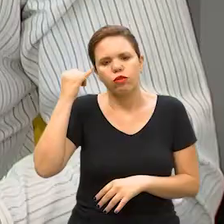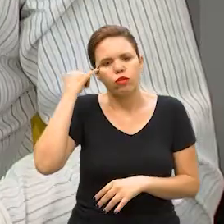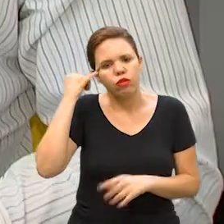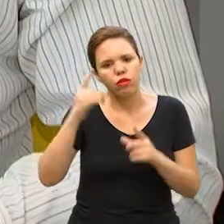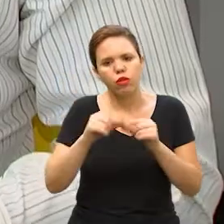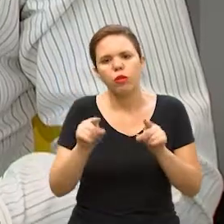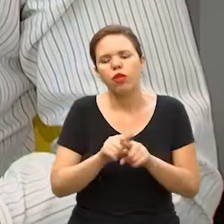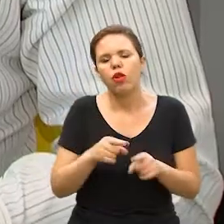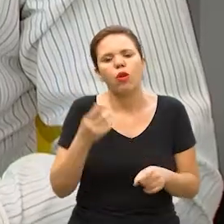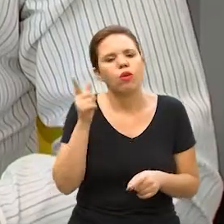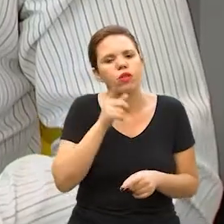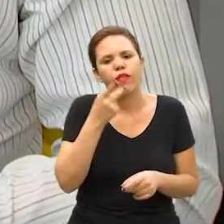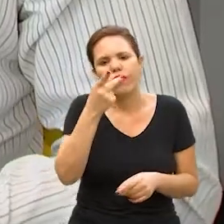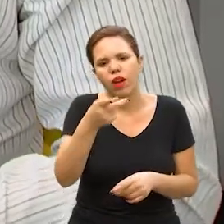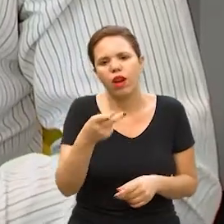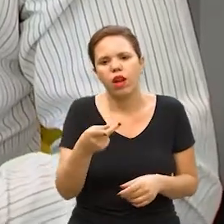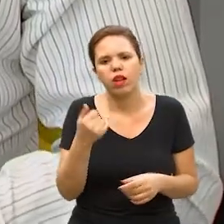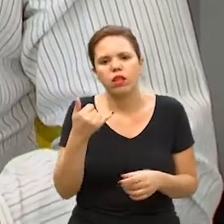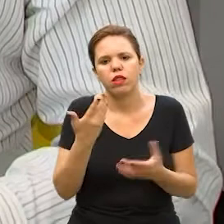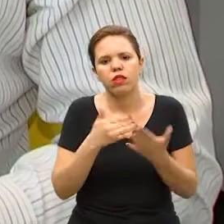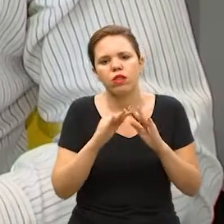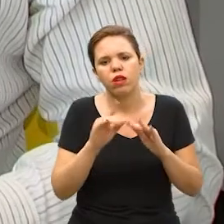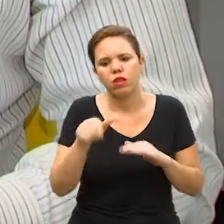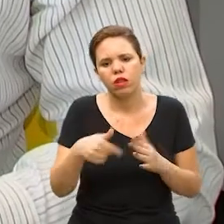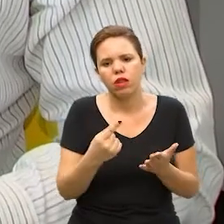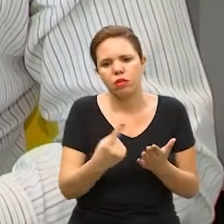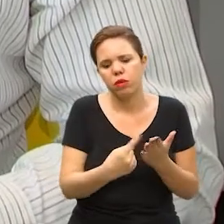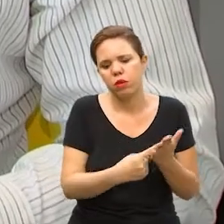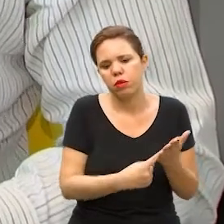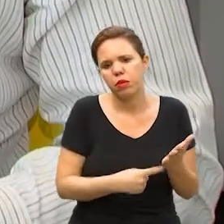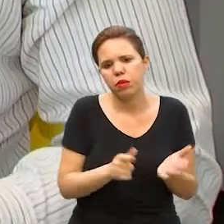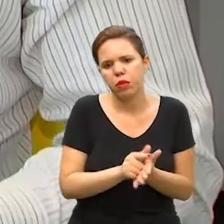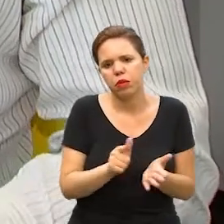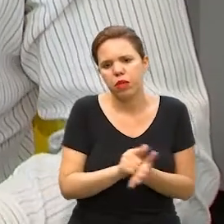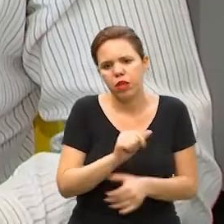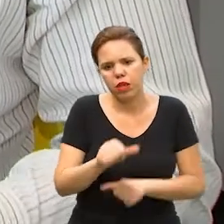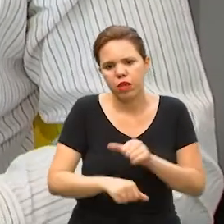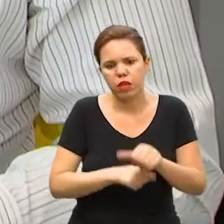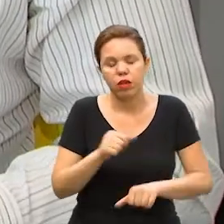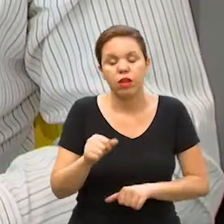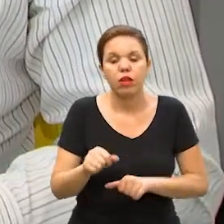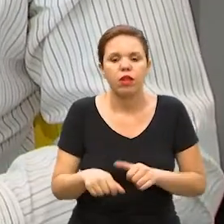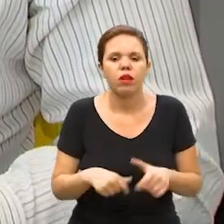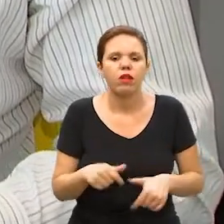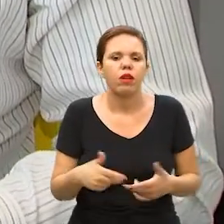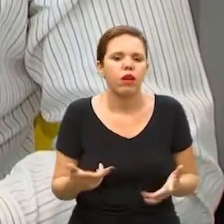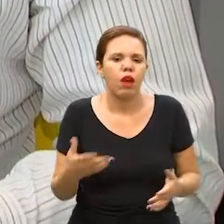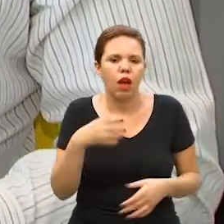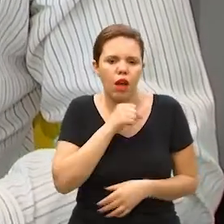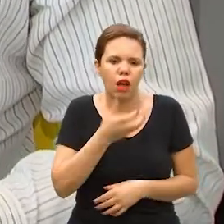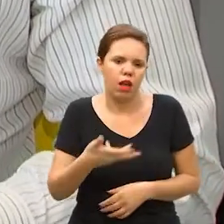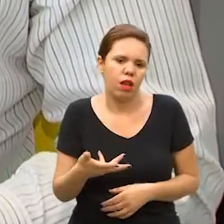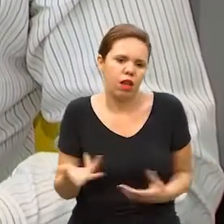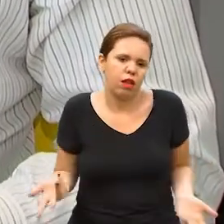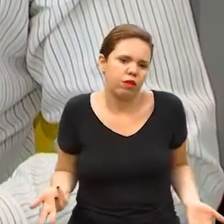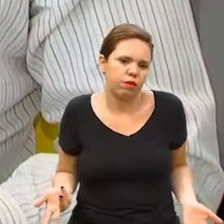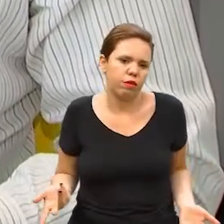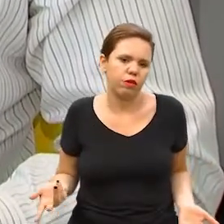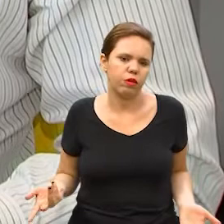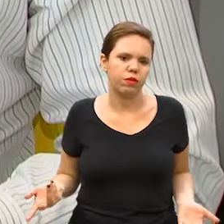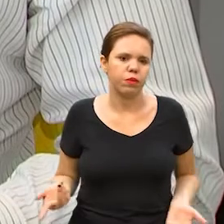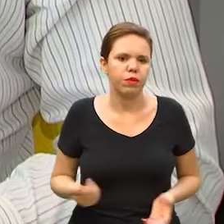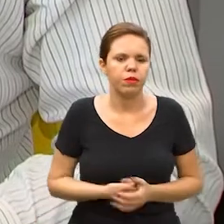celular. Será que no futuro vai ser assim? Será que essa agenda de papel vai se tornar mais dinâmica, vai se tornar mais ágil? Será que ela